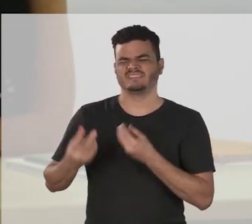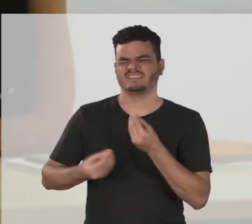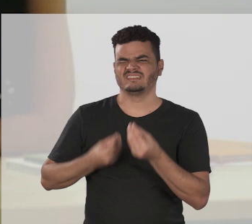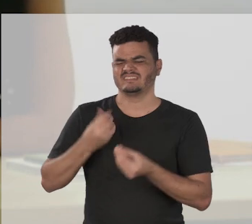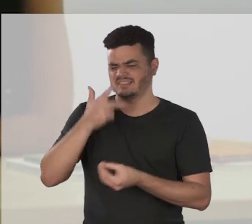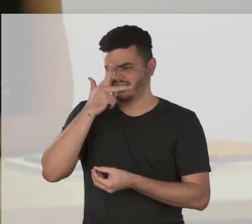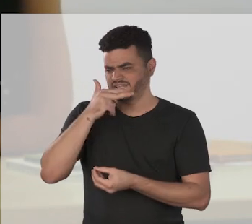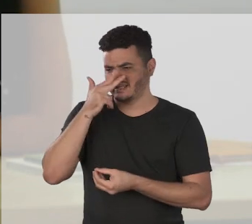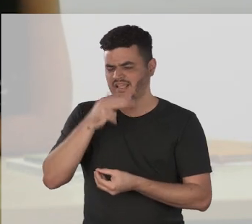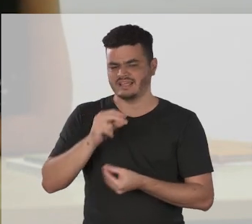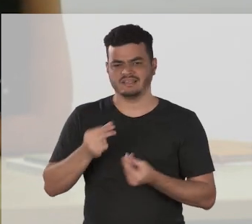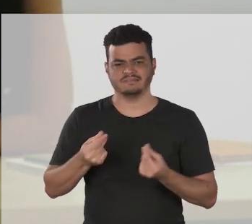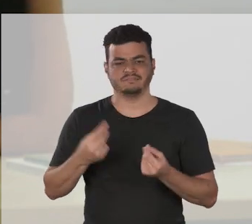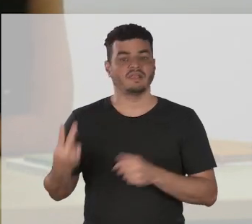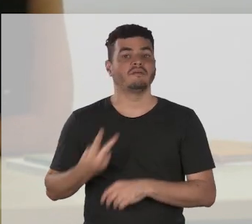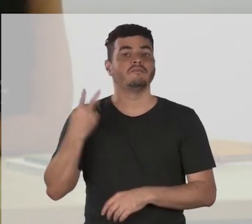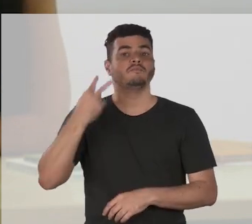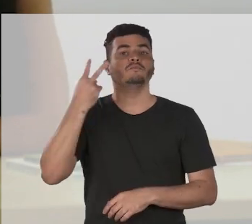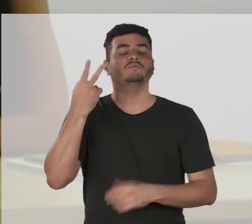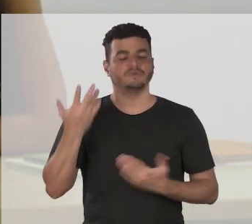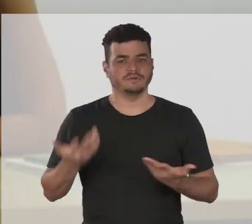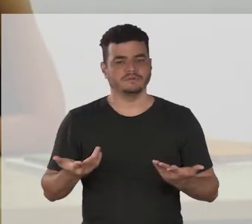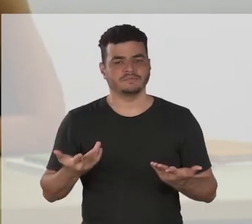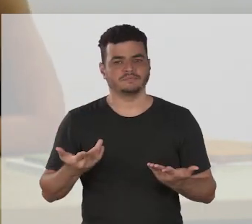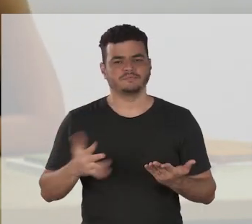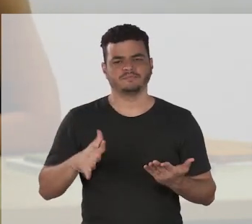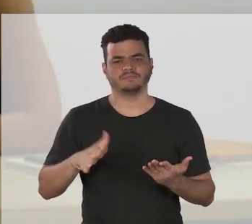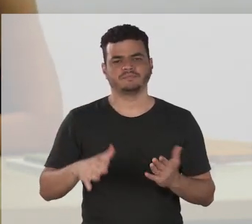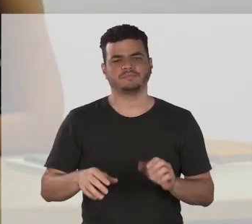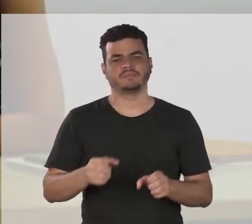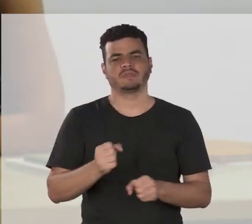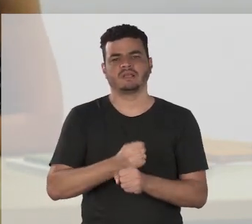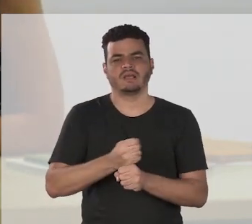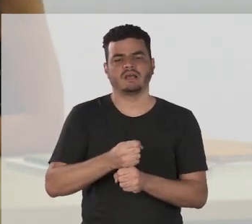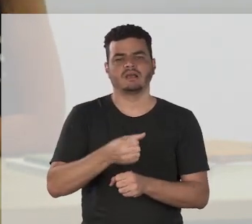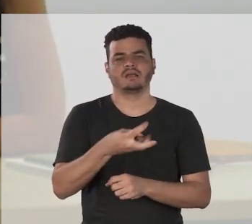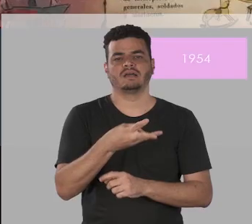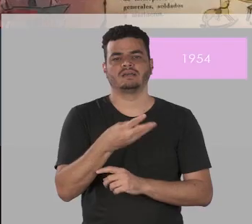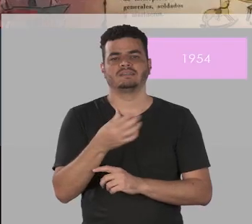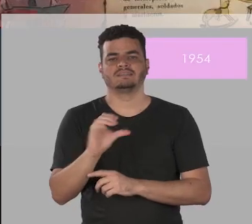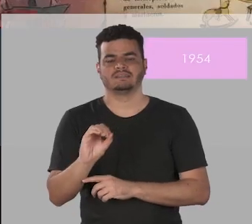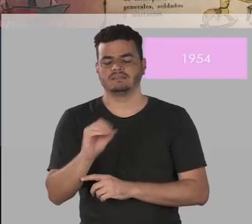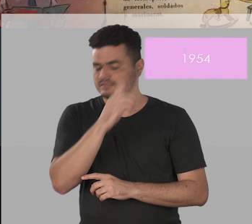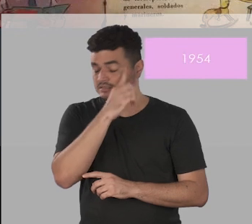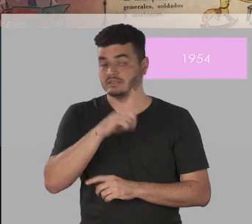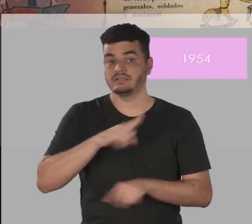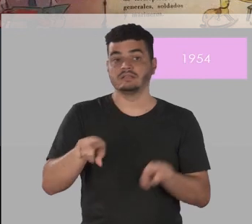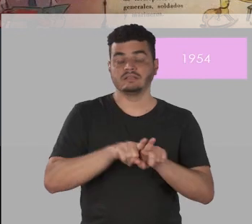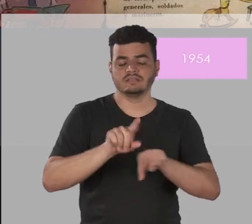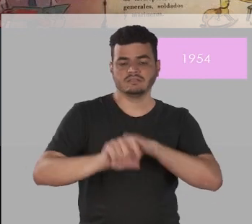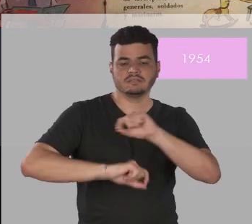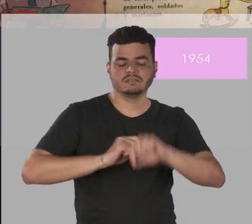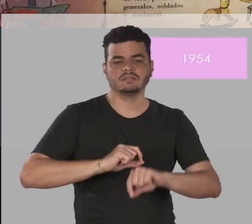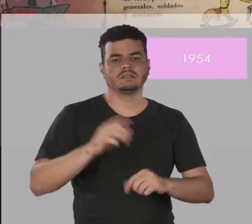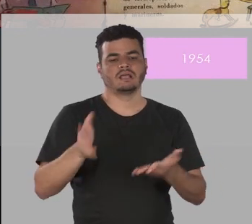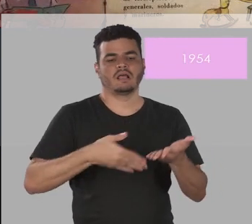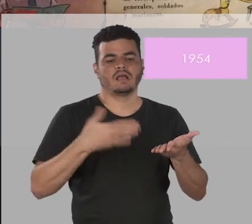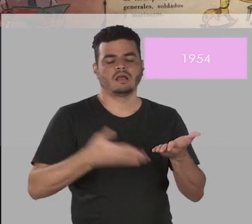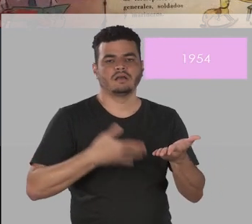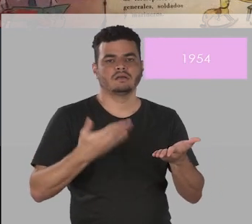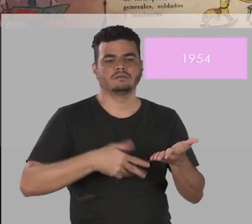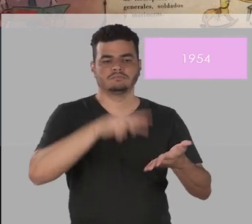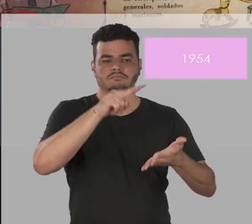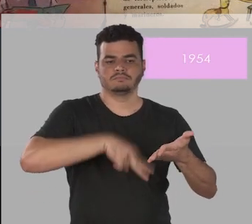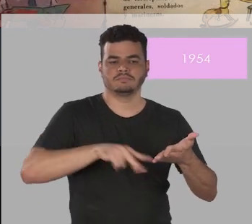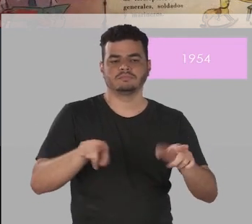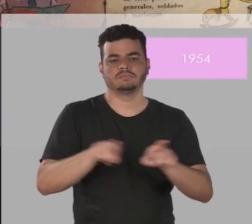uma antologia de verdade, isso é muito valioso, dos anos 30. Depois tem livros de leitura, por acaso, eu